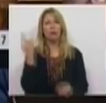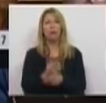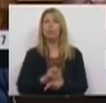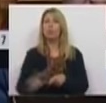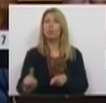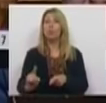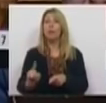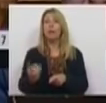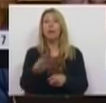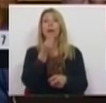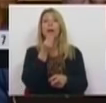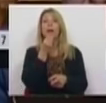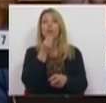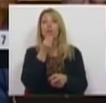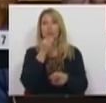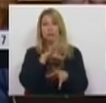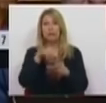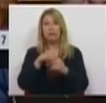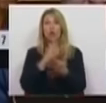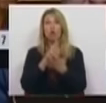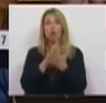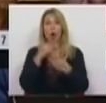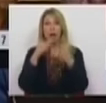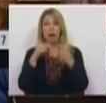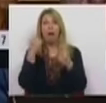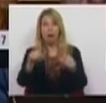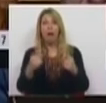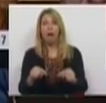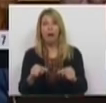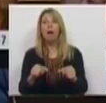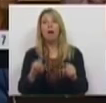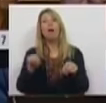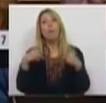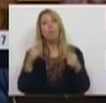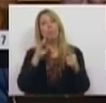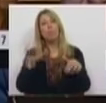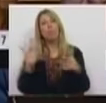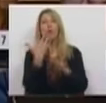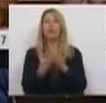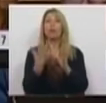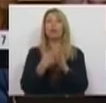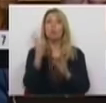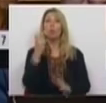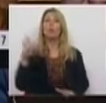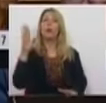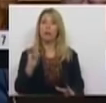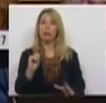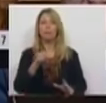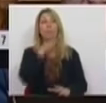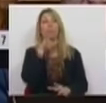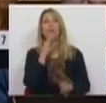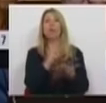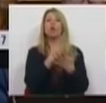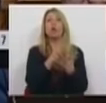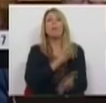as refeições escolares nas cantinas possam ser dedutíveis à coleta em sede de IRS. Uma família que tenha um filho numa escola privada